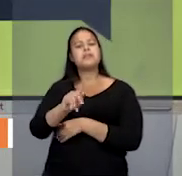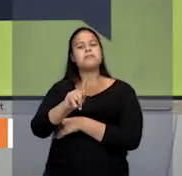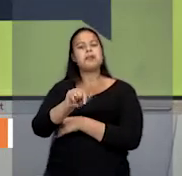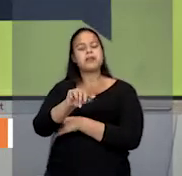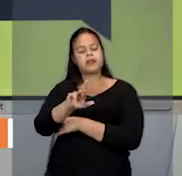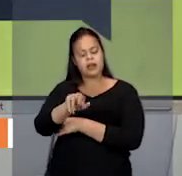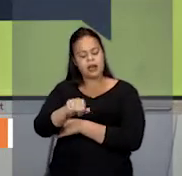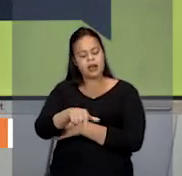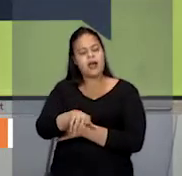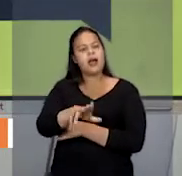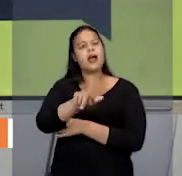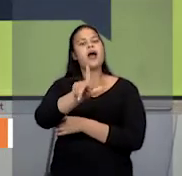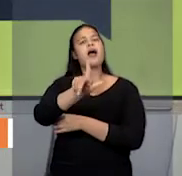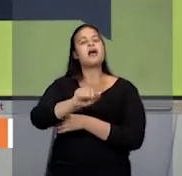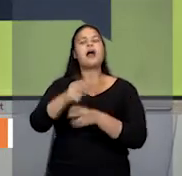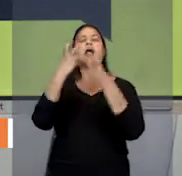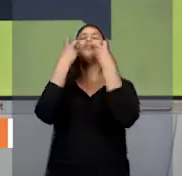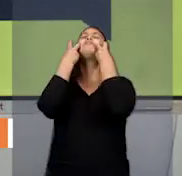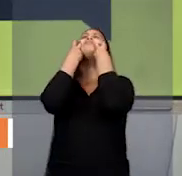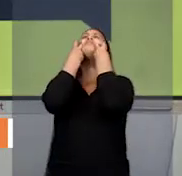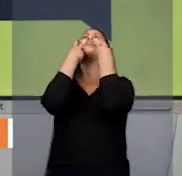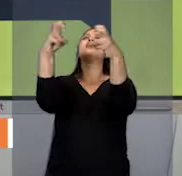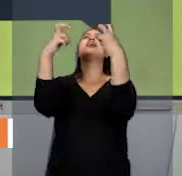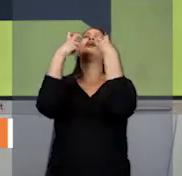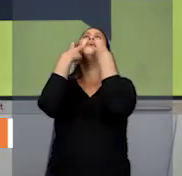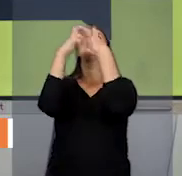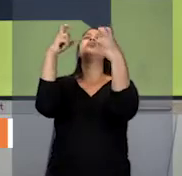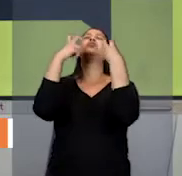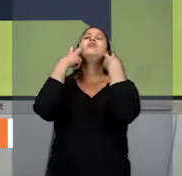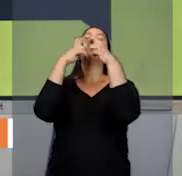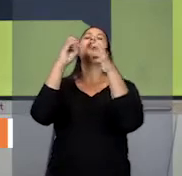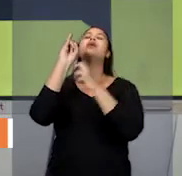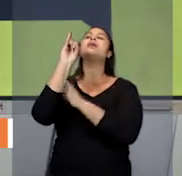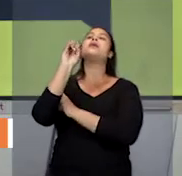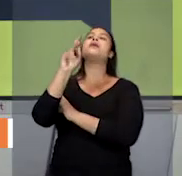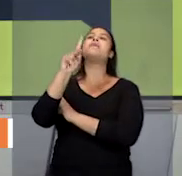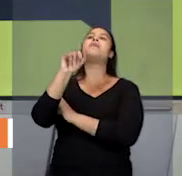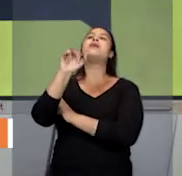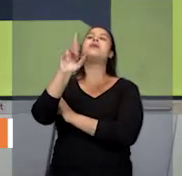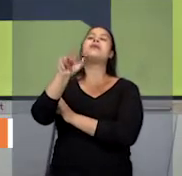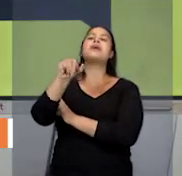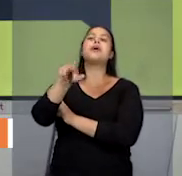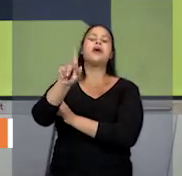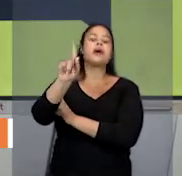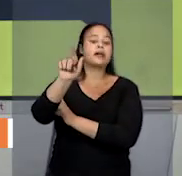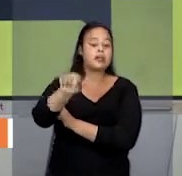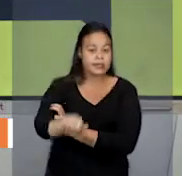teria dado o famoso grito do Ipiranga. Okay? E aí alguns vão dizer